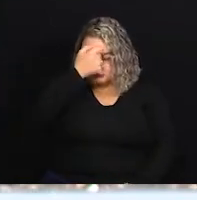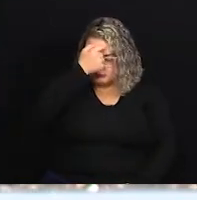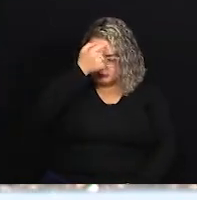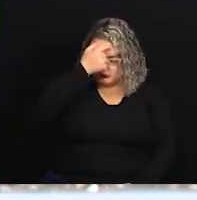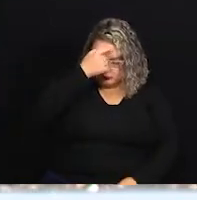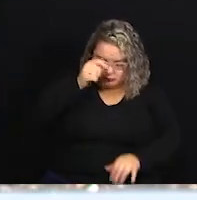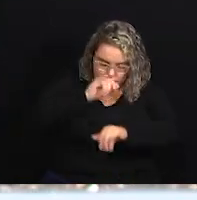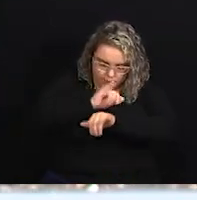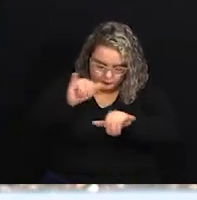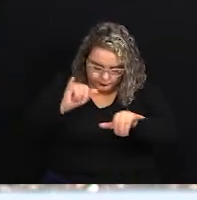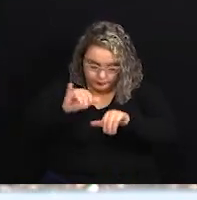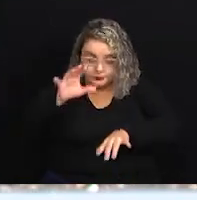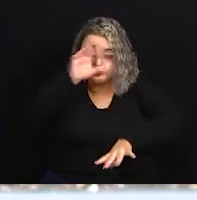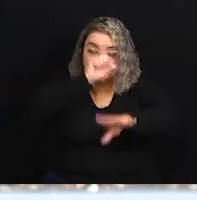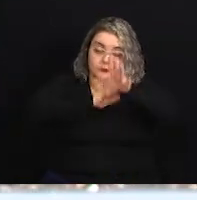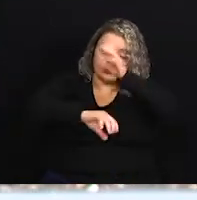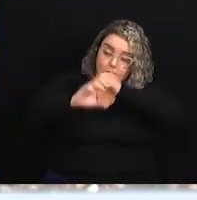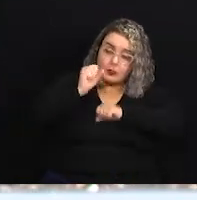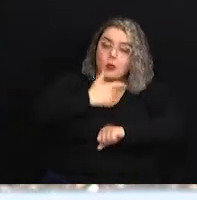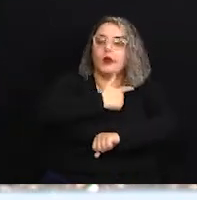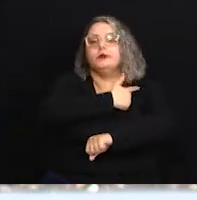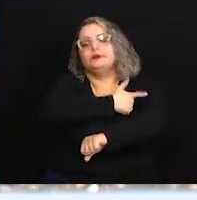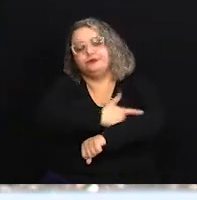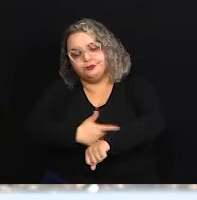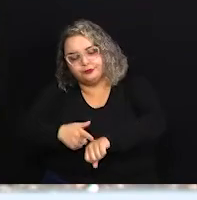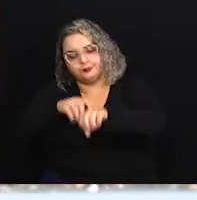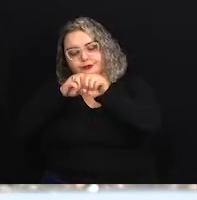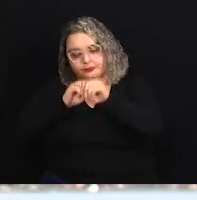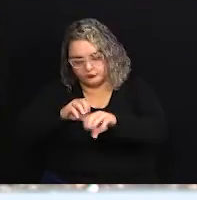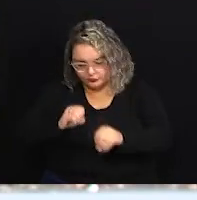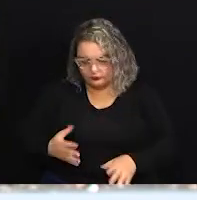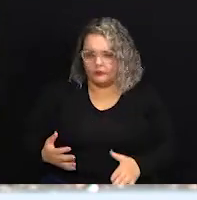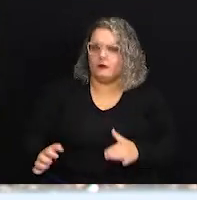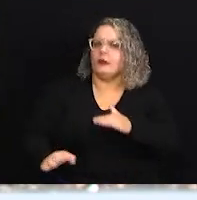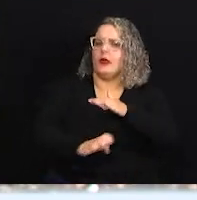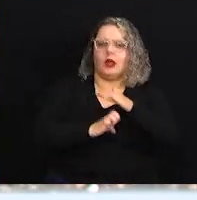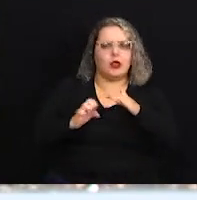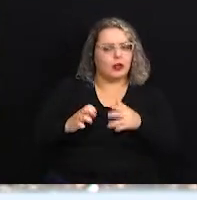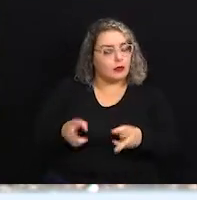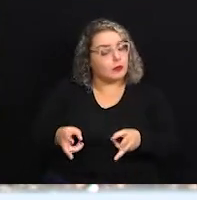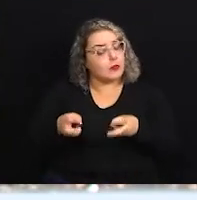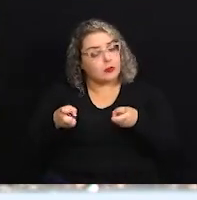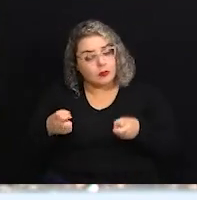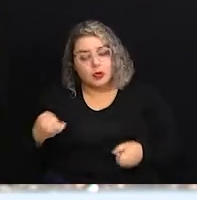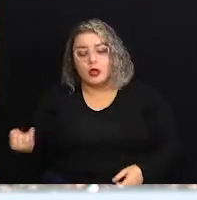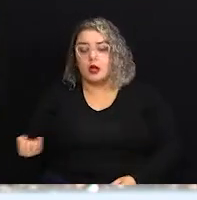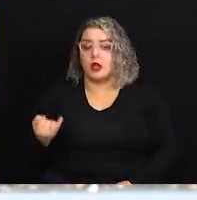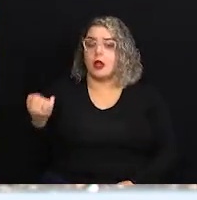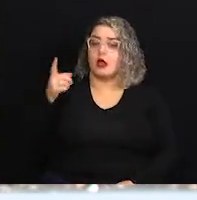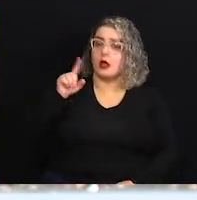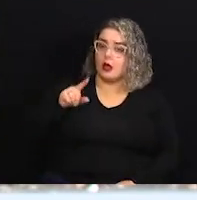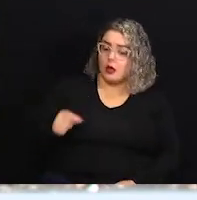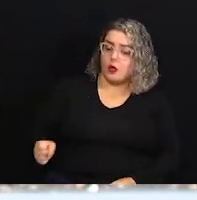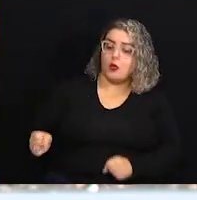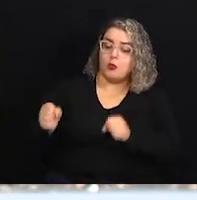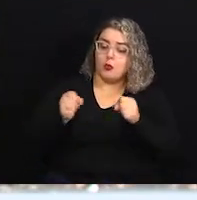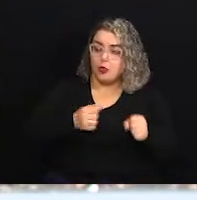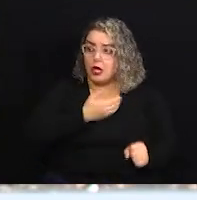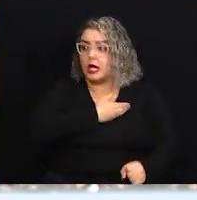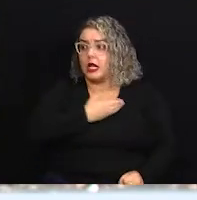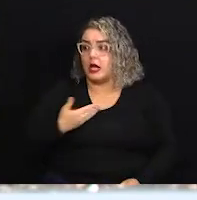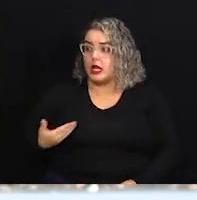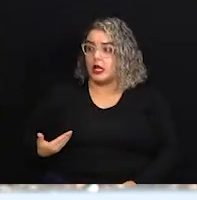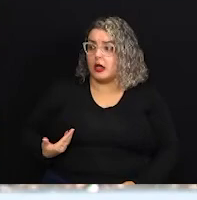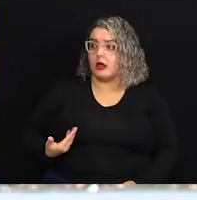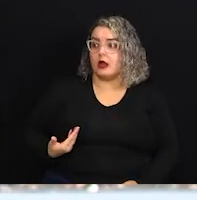ser conscientizadas, têm que aprender, têm que ser educadas, as empresas têm que perceber que isso é importante, o